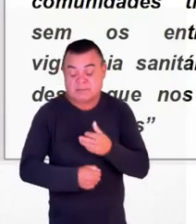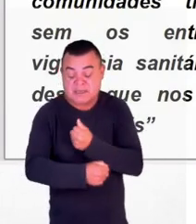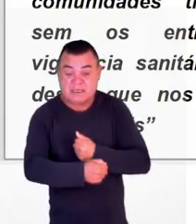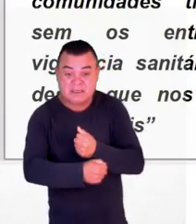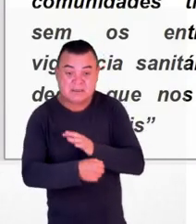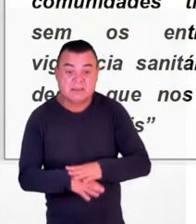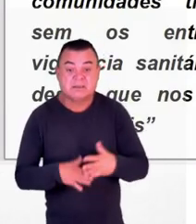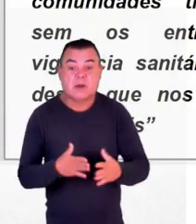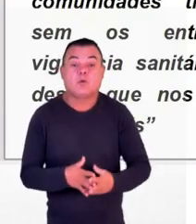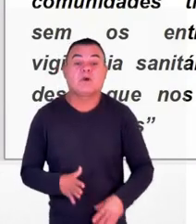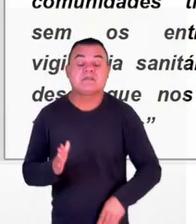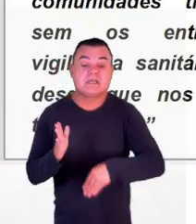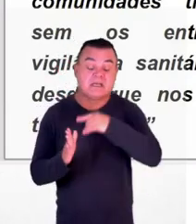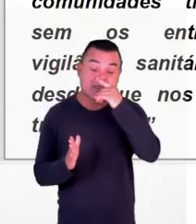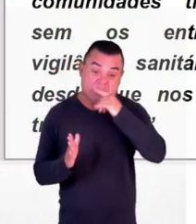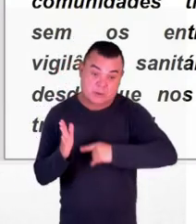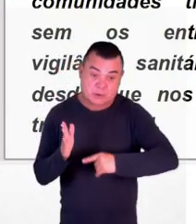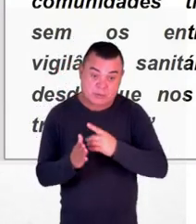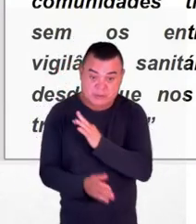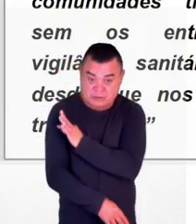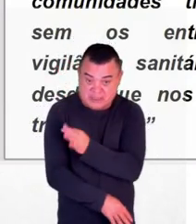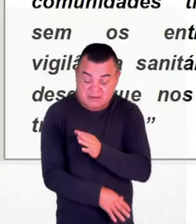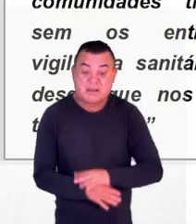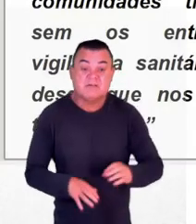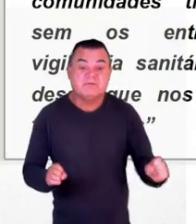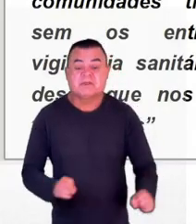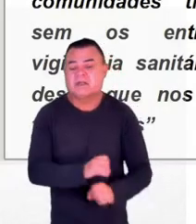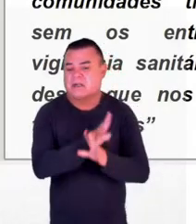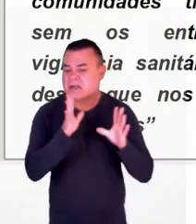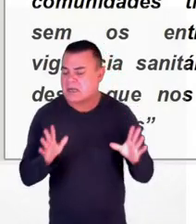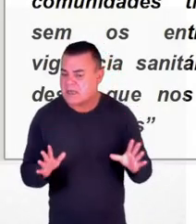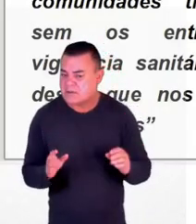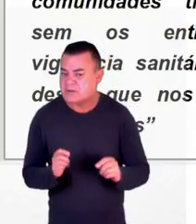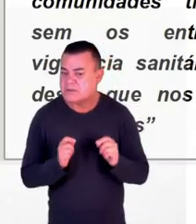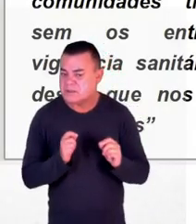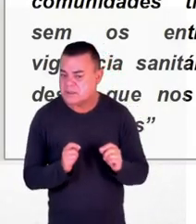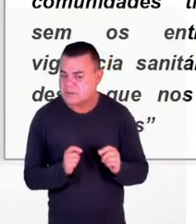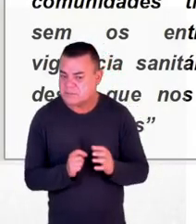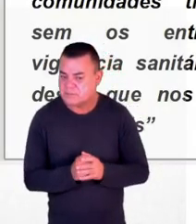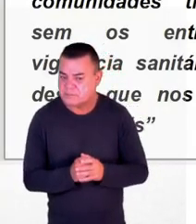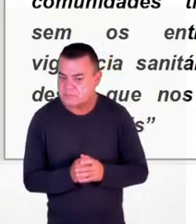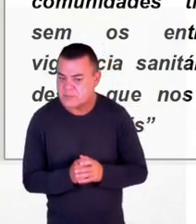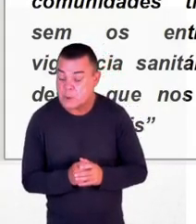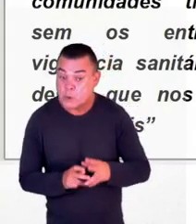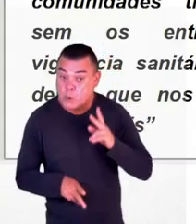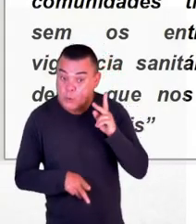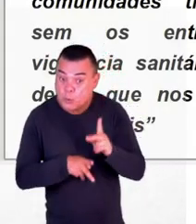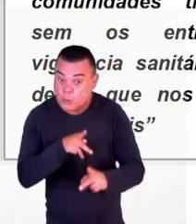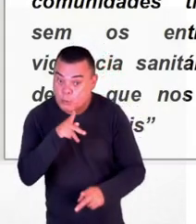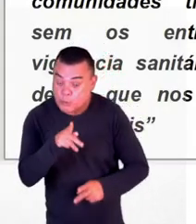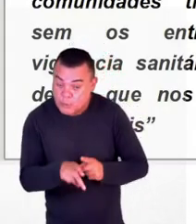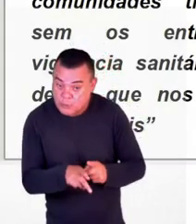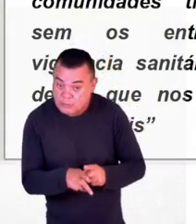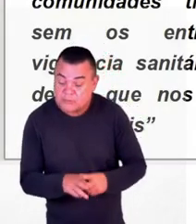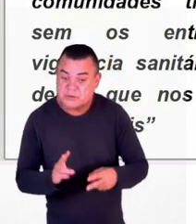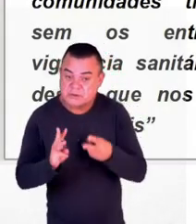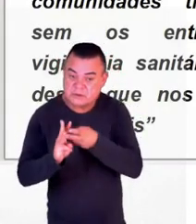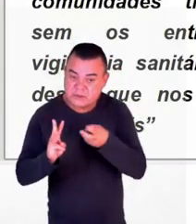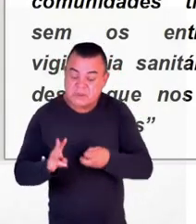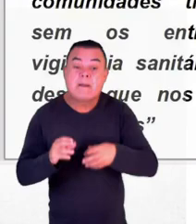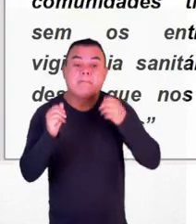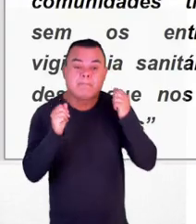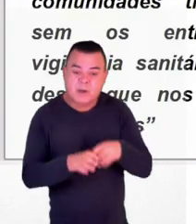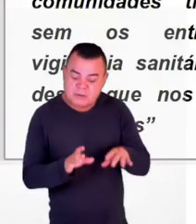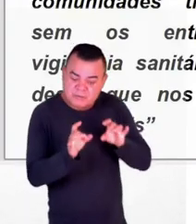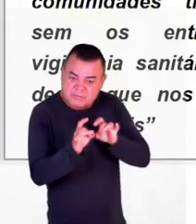técnica fica claro né ao entendimento né jurídico de que a o povo indígena ele pode vender os seus produtos independente